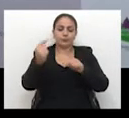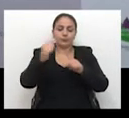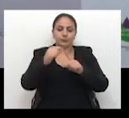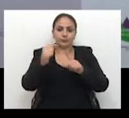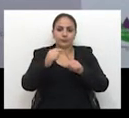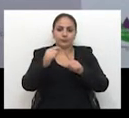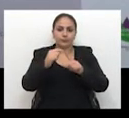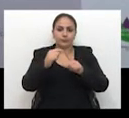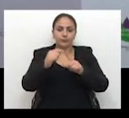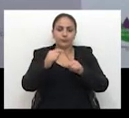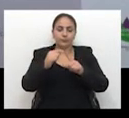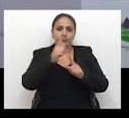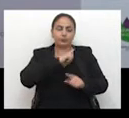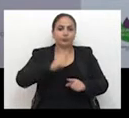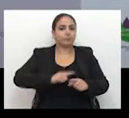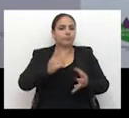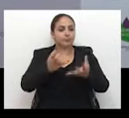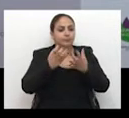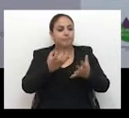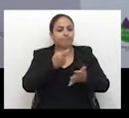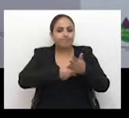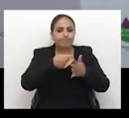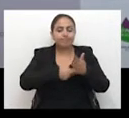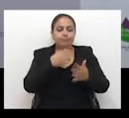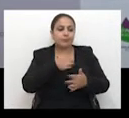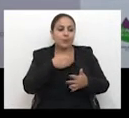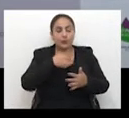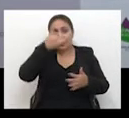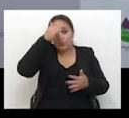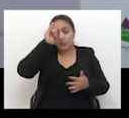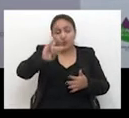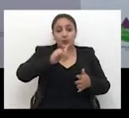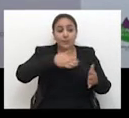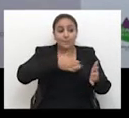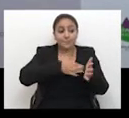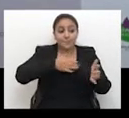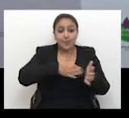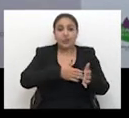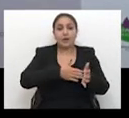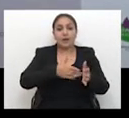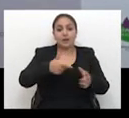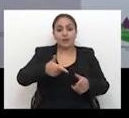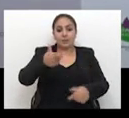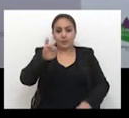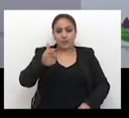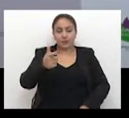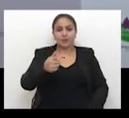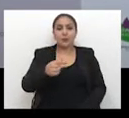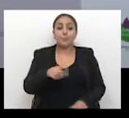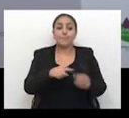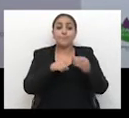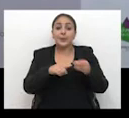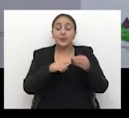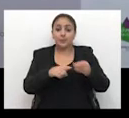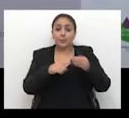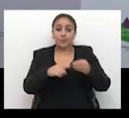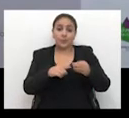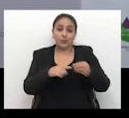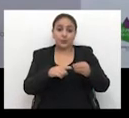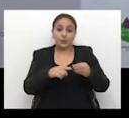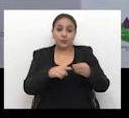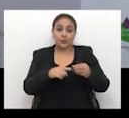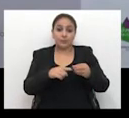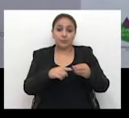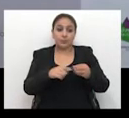das intenções o governo queria tentar de alguma maneira frear né os homicídios principalmente por arma de fogo e hoje né